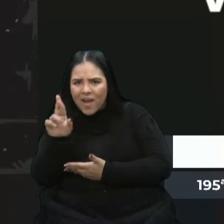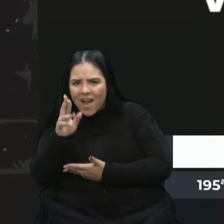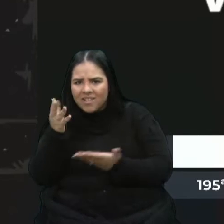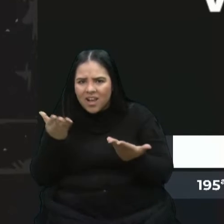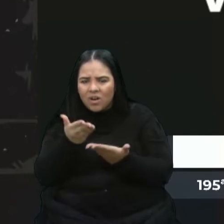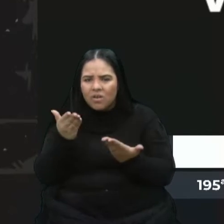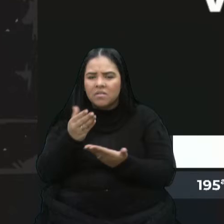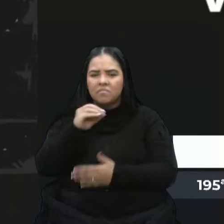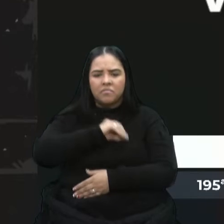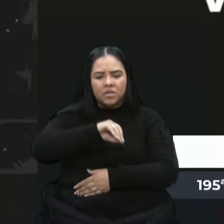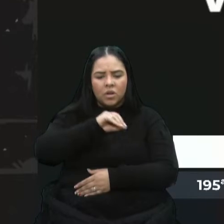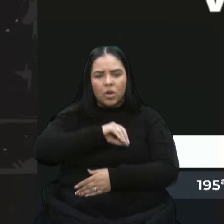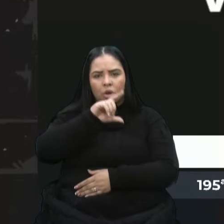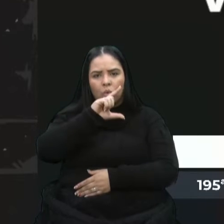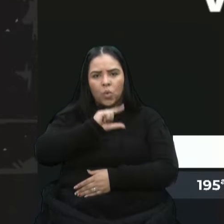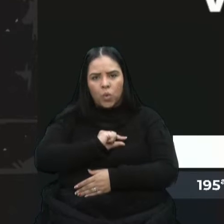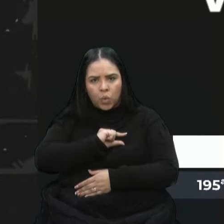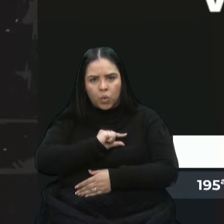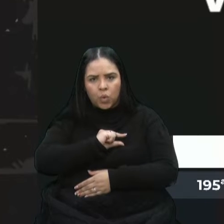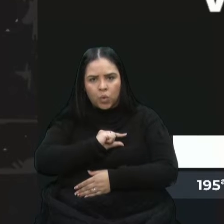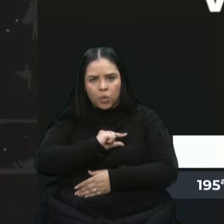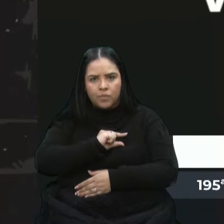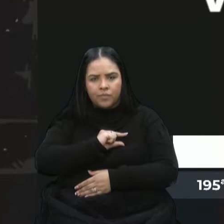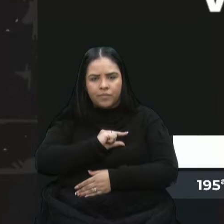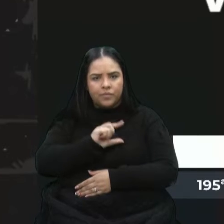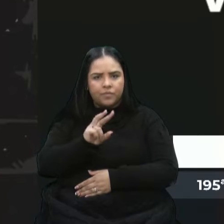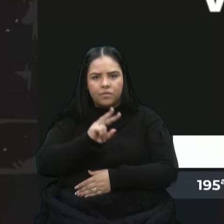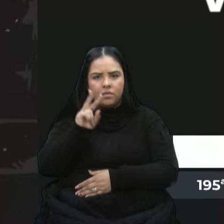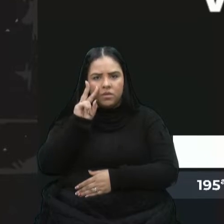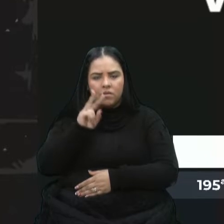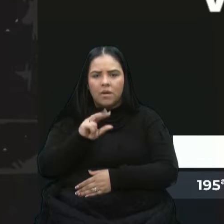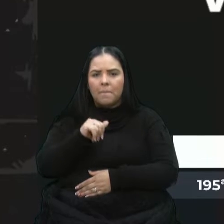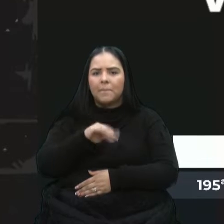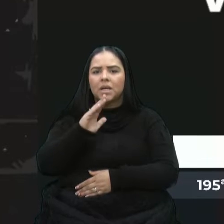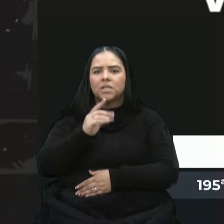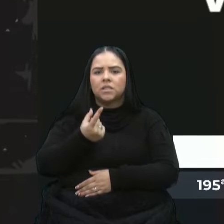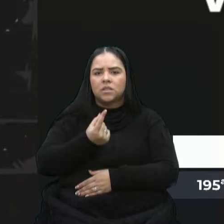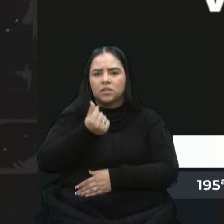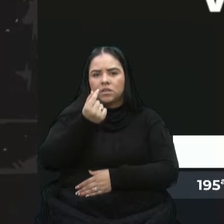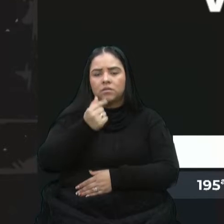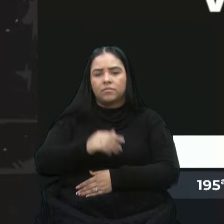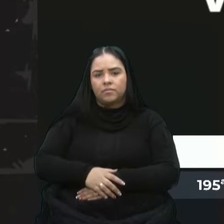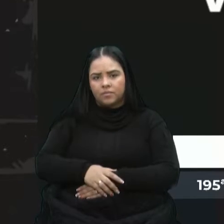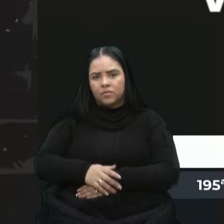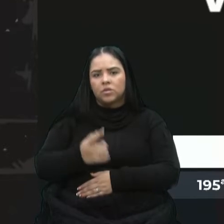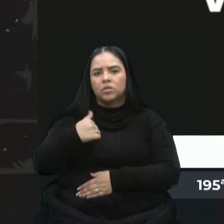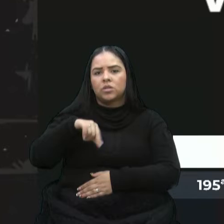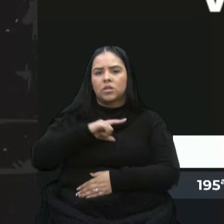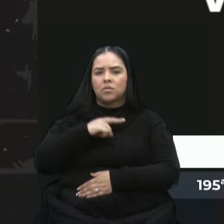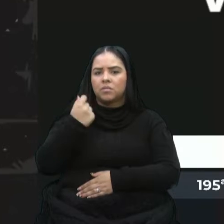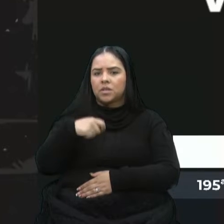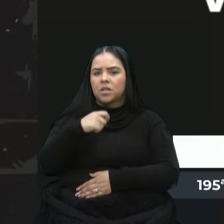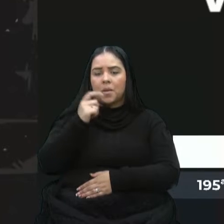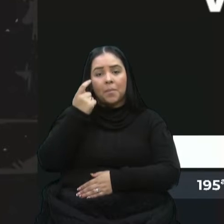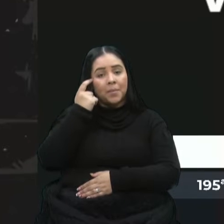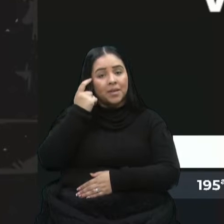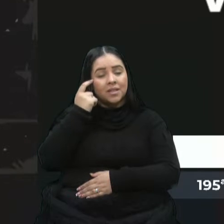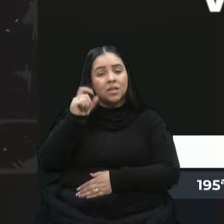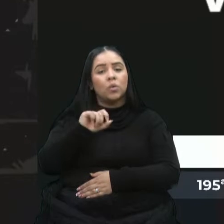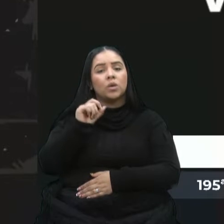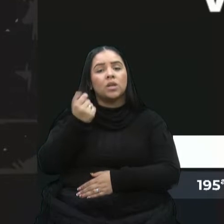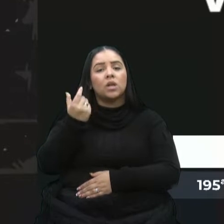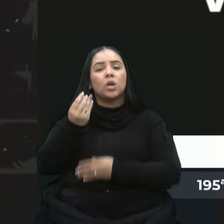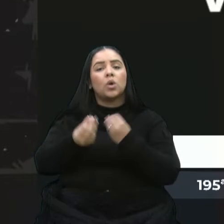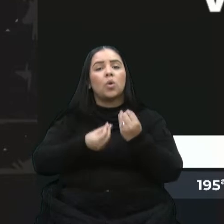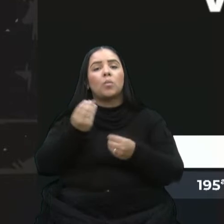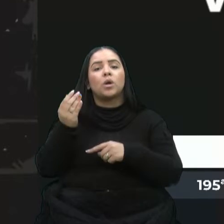salário continua uma miséria. Você não vê acréscimo. Então nós temos que pensar o que? Achar formas de ajudar a